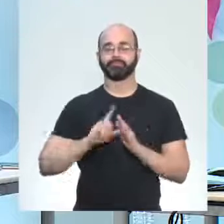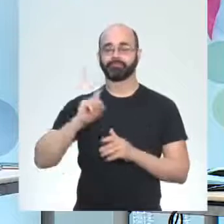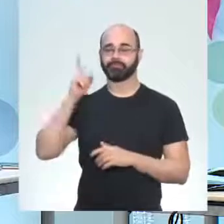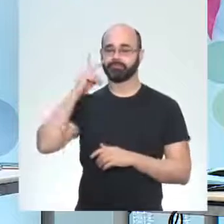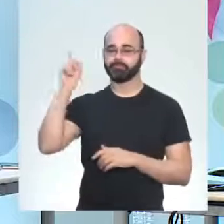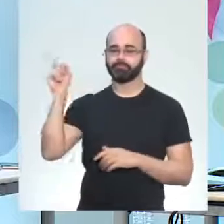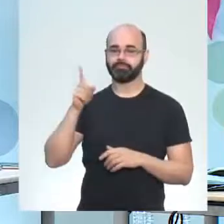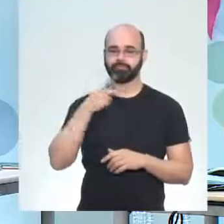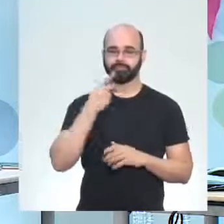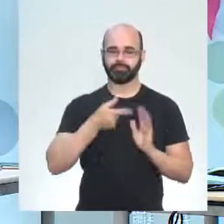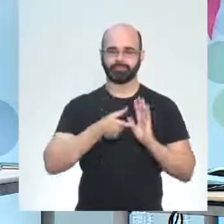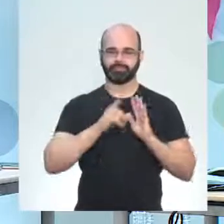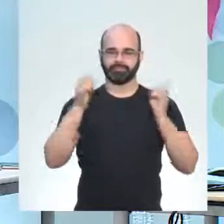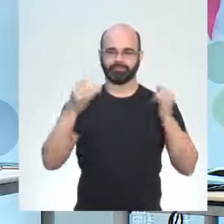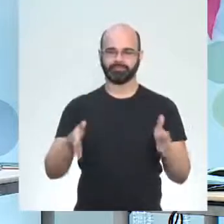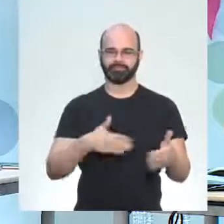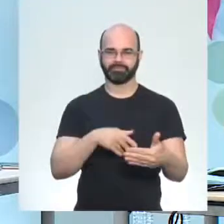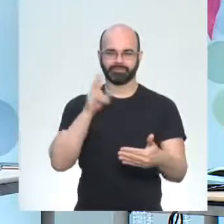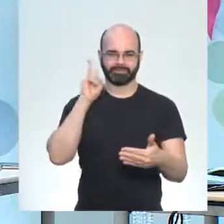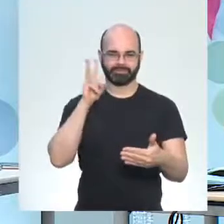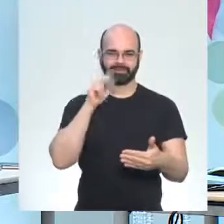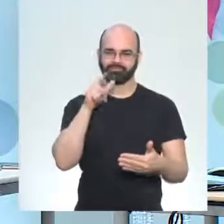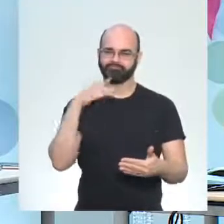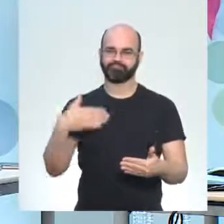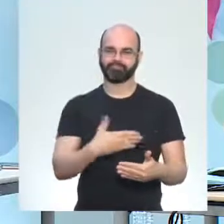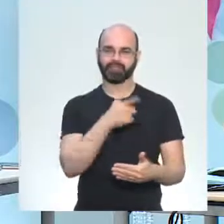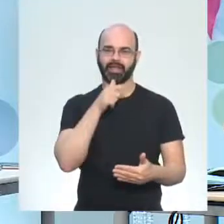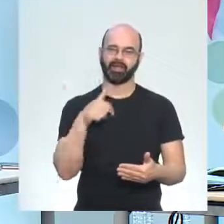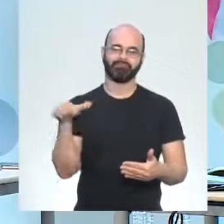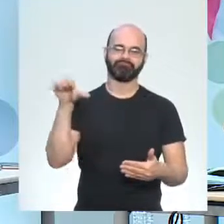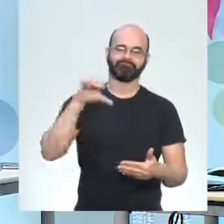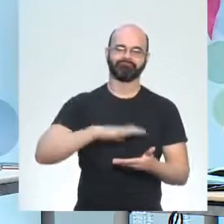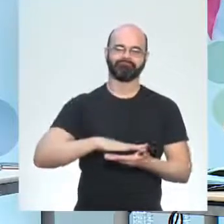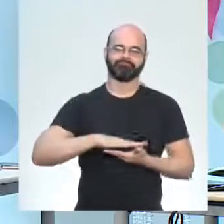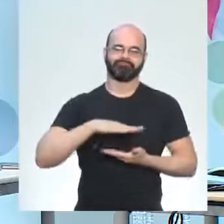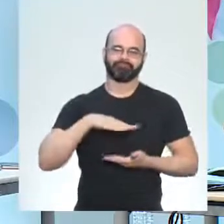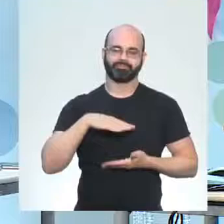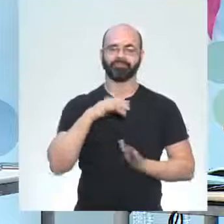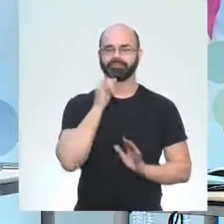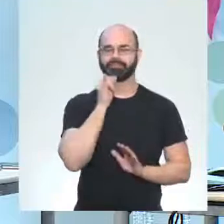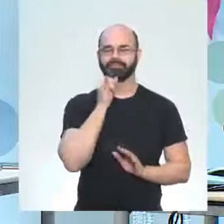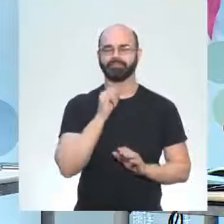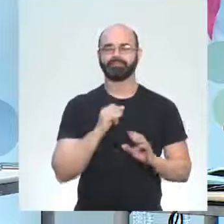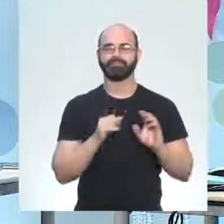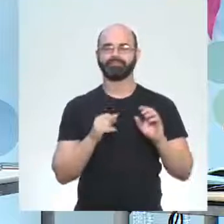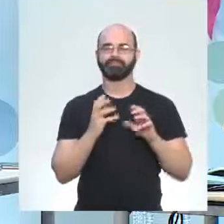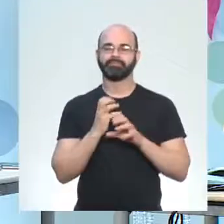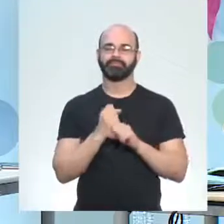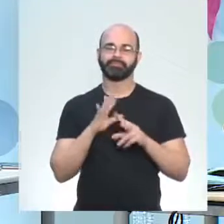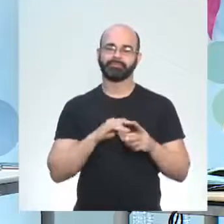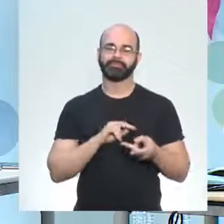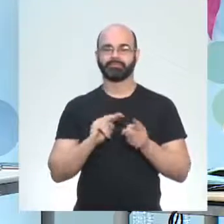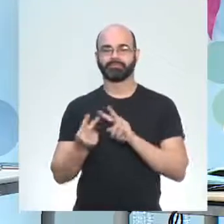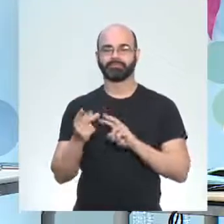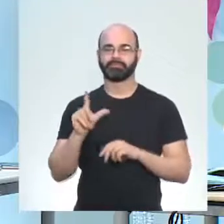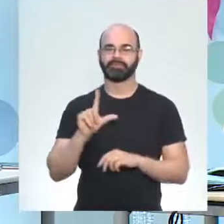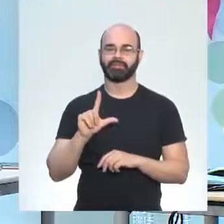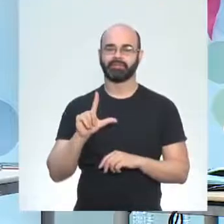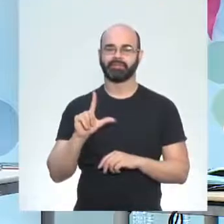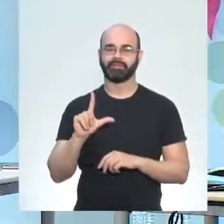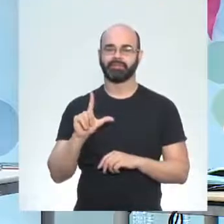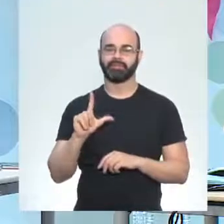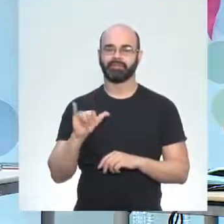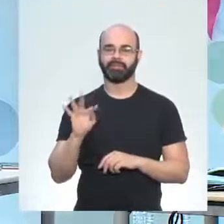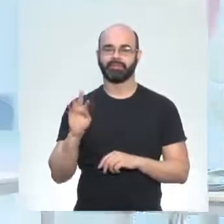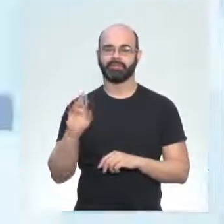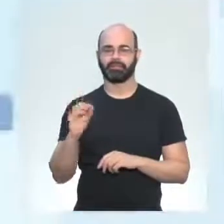tinha calculado a medida interna desse aquário, beleza? E a gente vai fazer a conversão daquela medida agora para litro, tá bom? Então